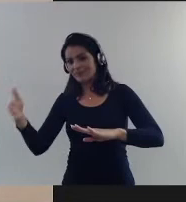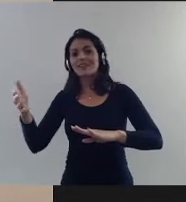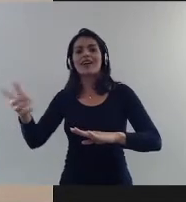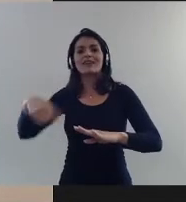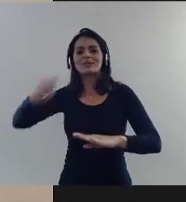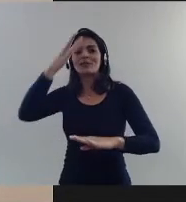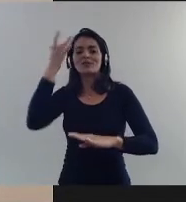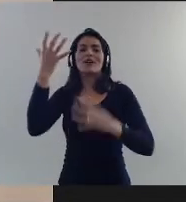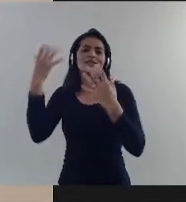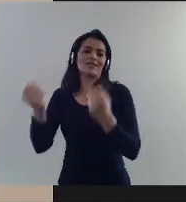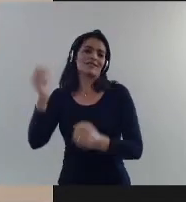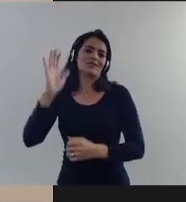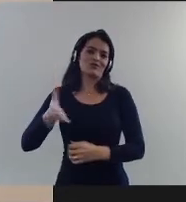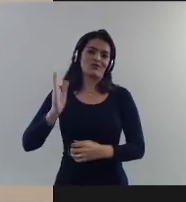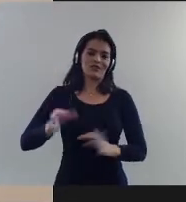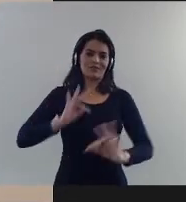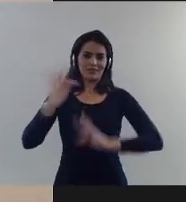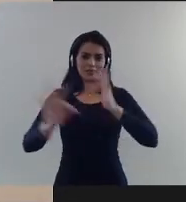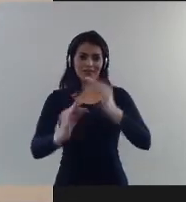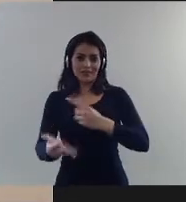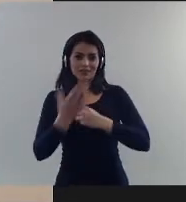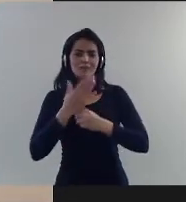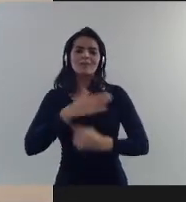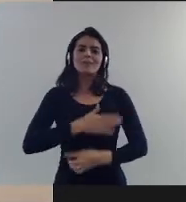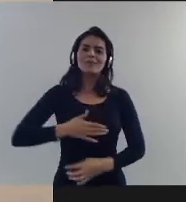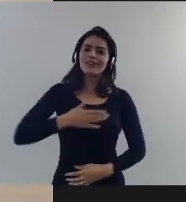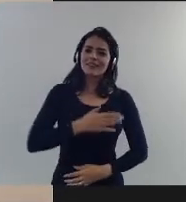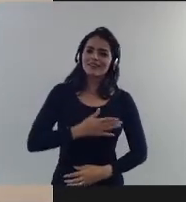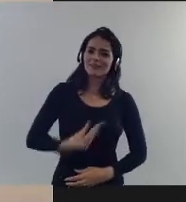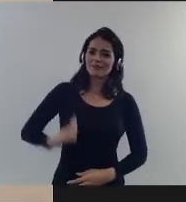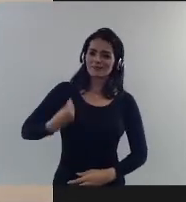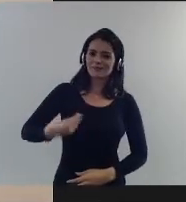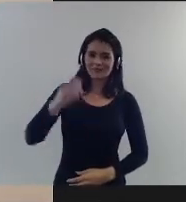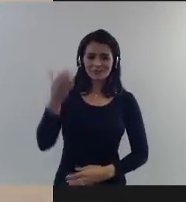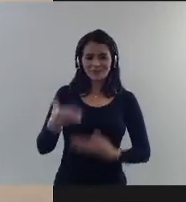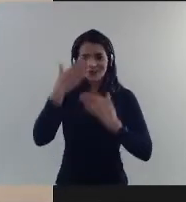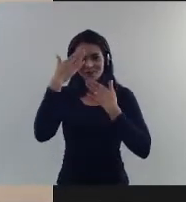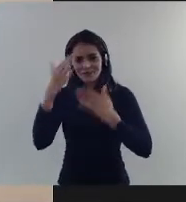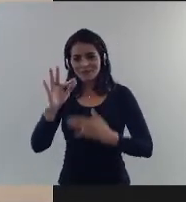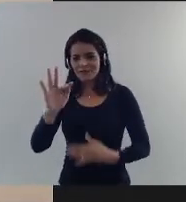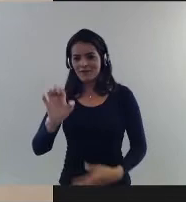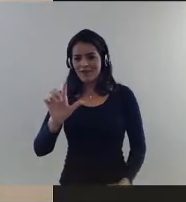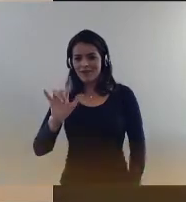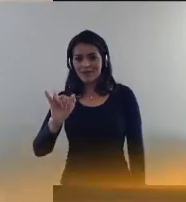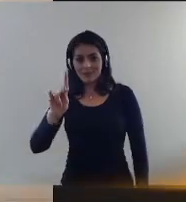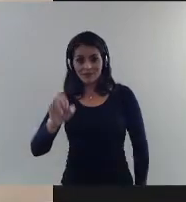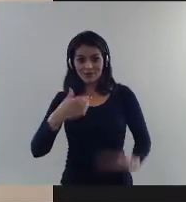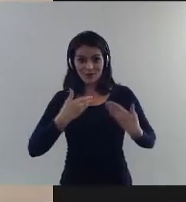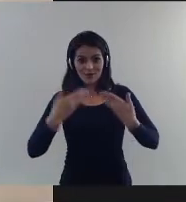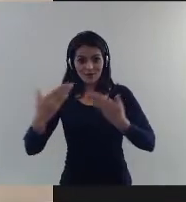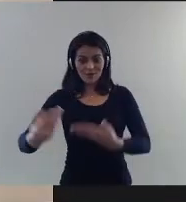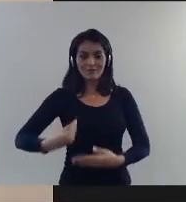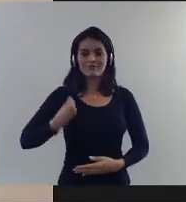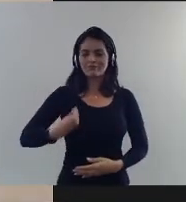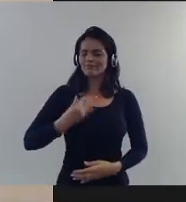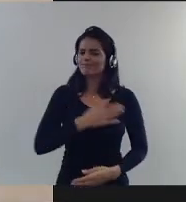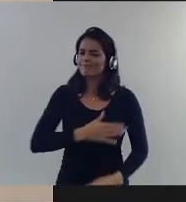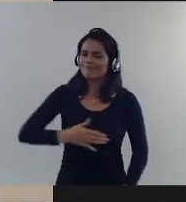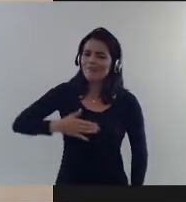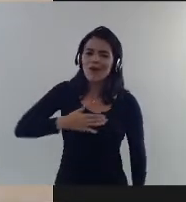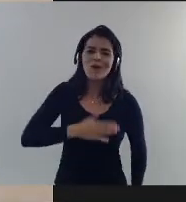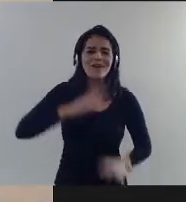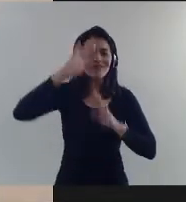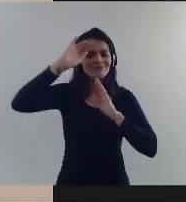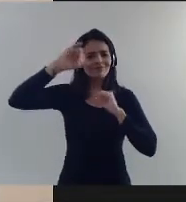Um prazer fazer parte desse evento. Muito obrigada ao nosso presidente Felipe Santa Cruz pelo convite. Uma honra para o Amapá estar fazendo